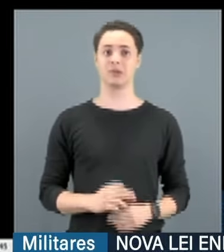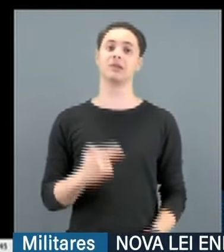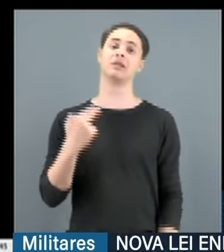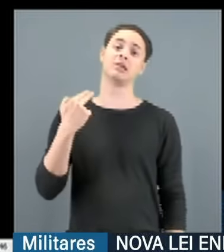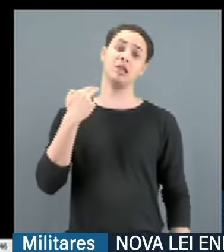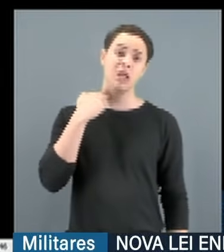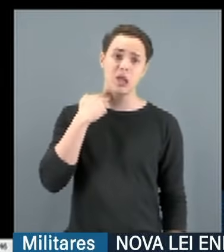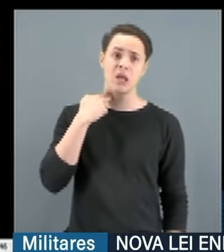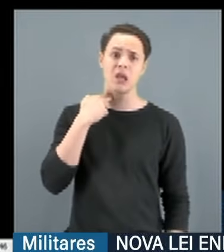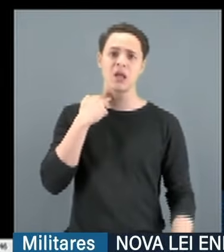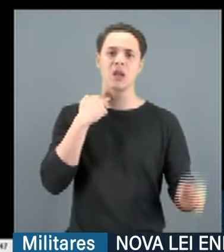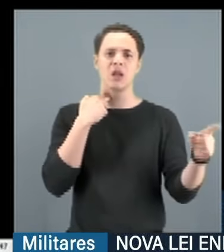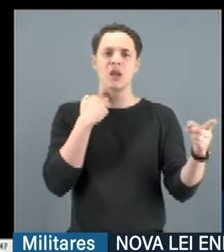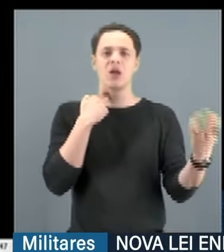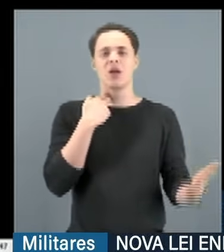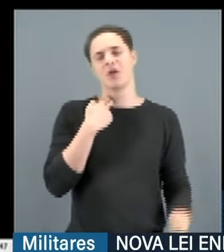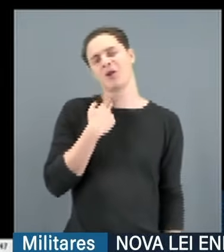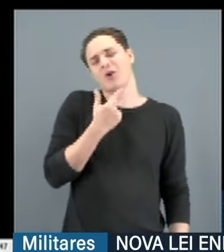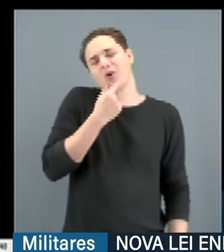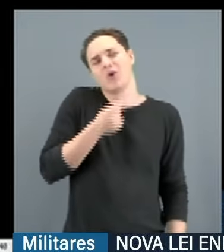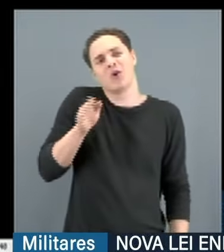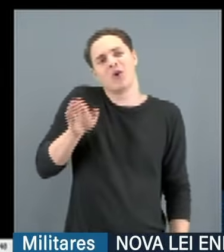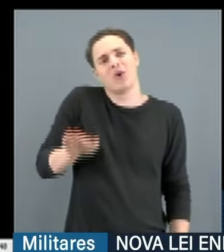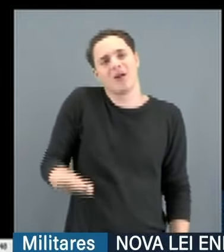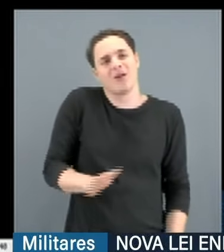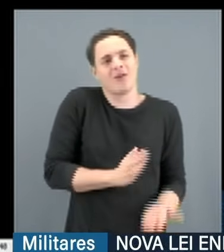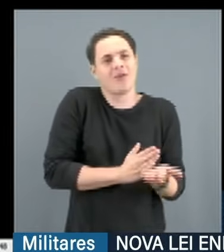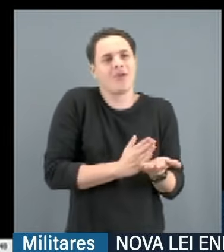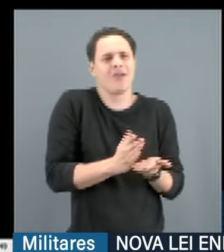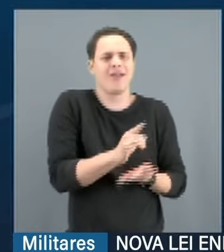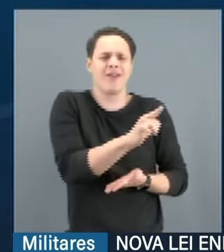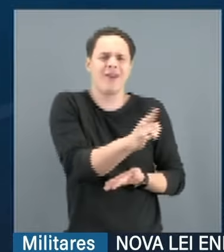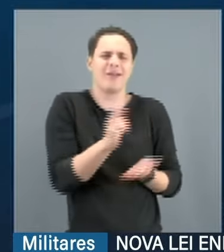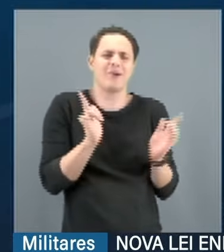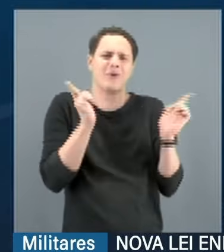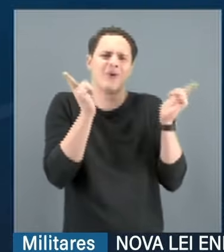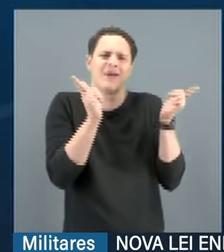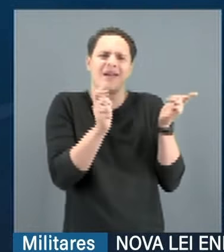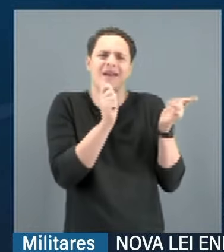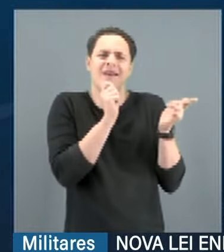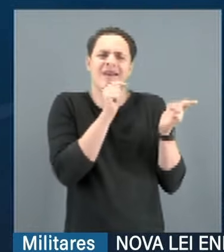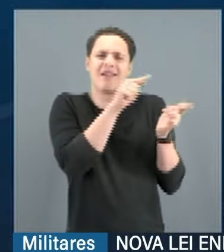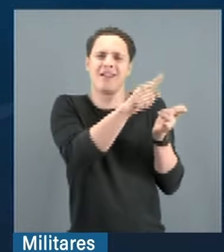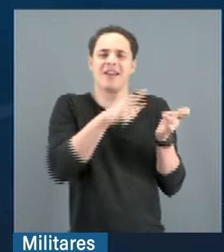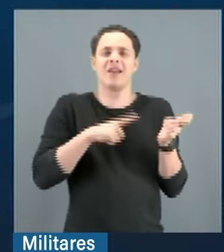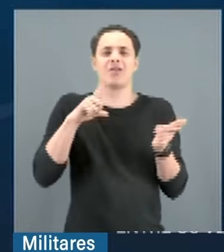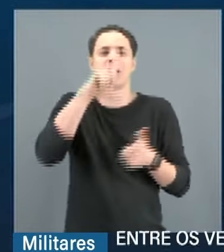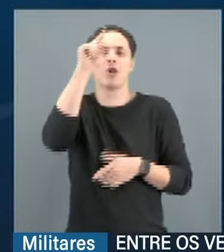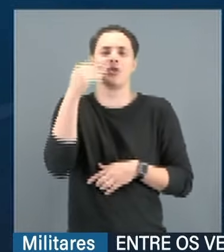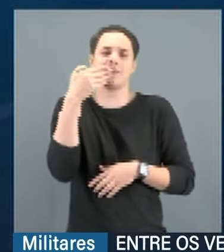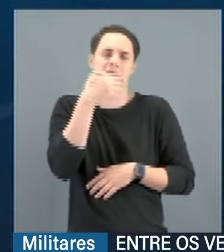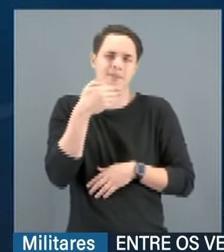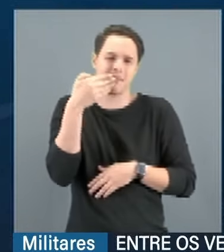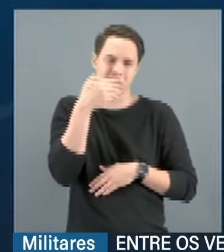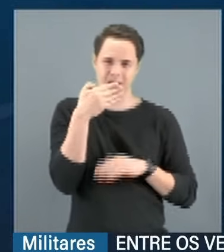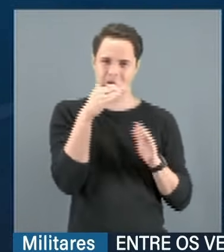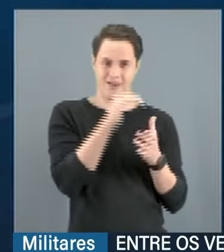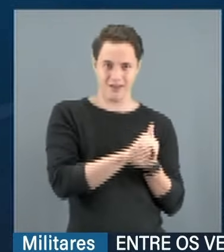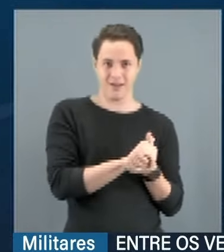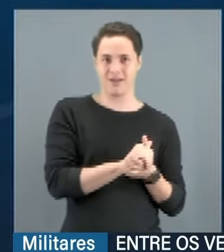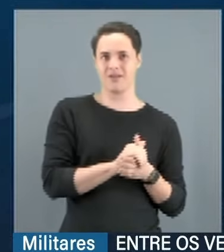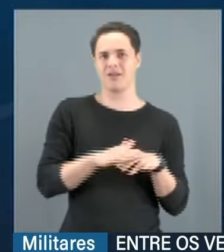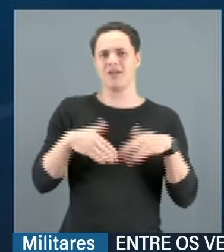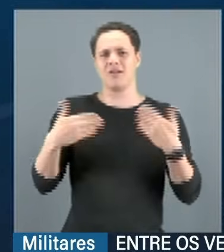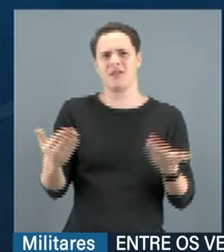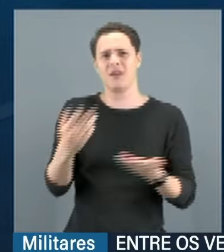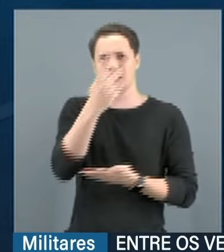Nicolas, o garoto prodígio de Minas, ainda está curtindo a sua lua de mel, enquanto